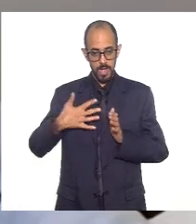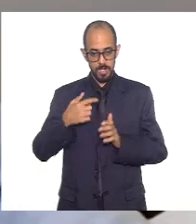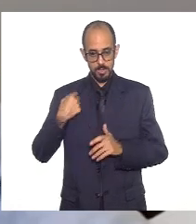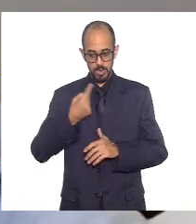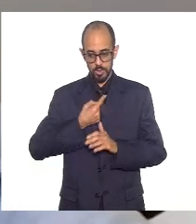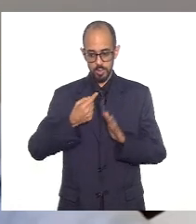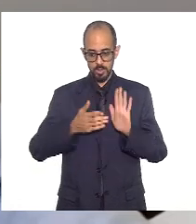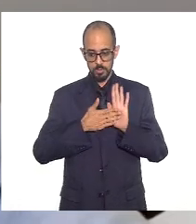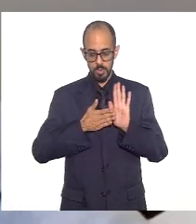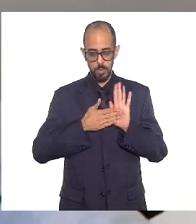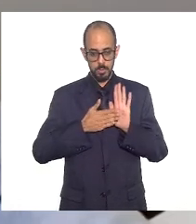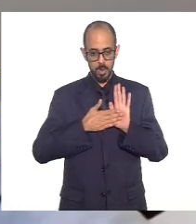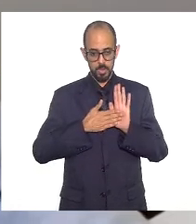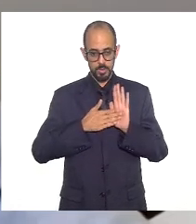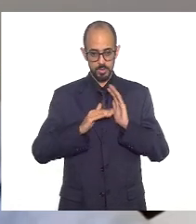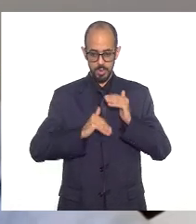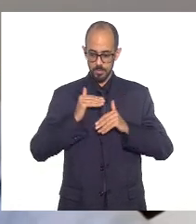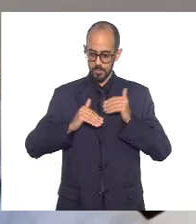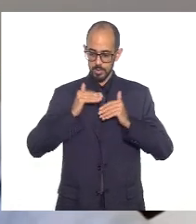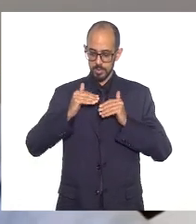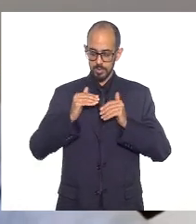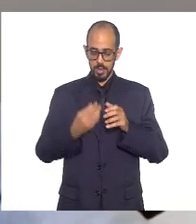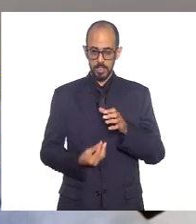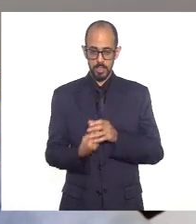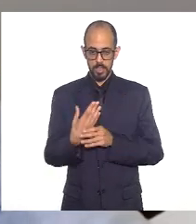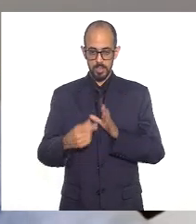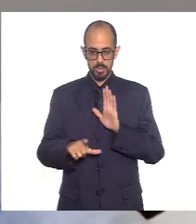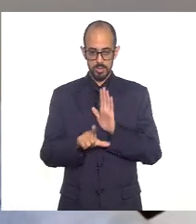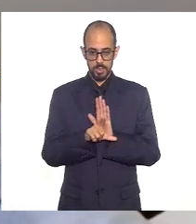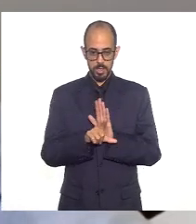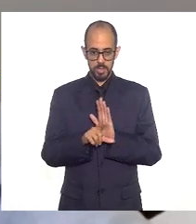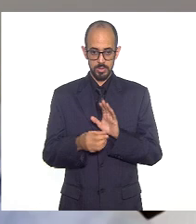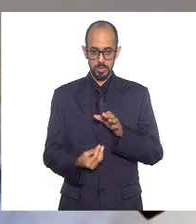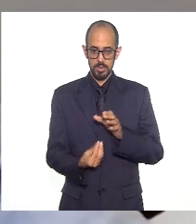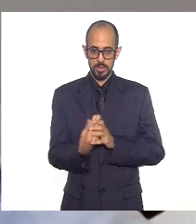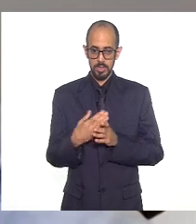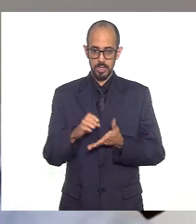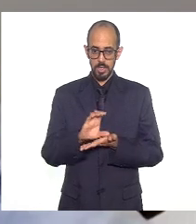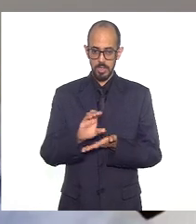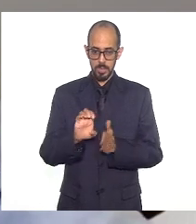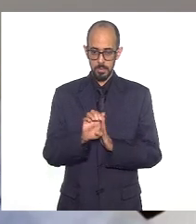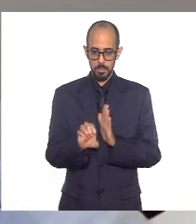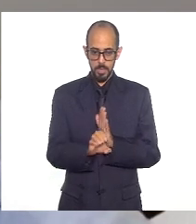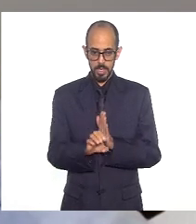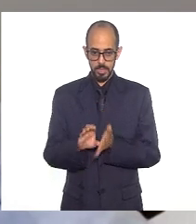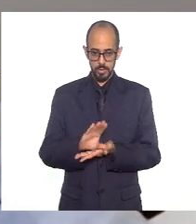avancem, virem leis, virem emendas à Constituição, e